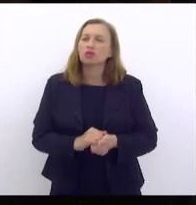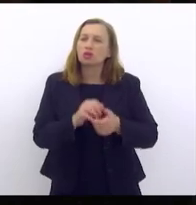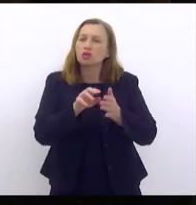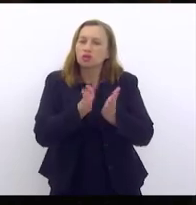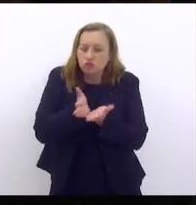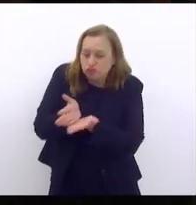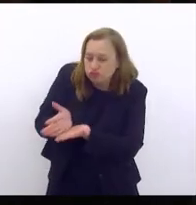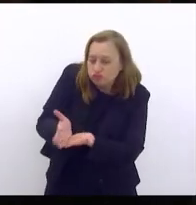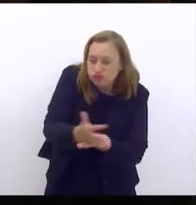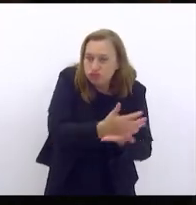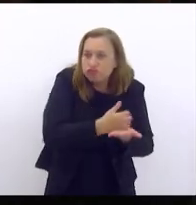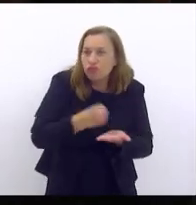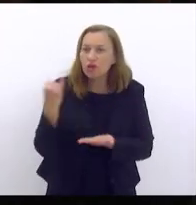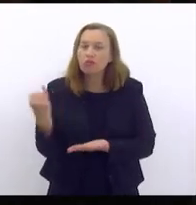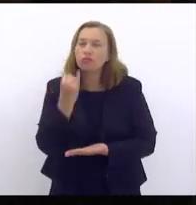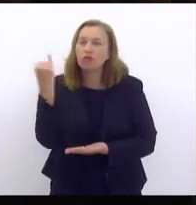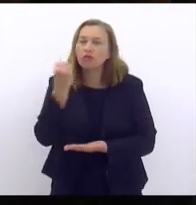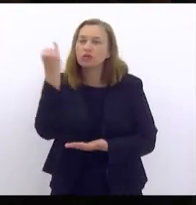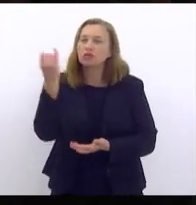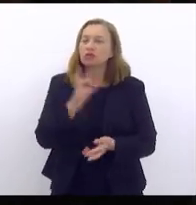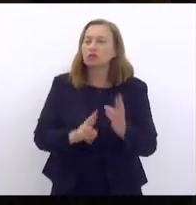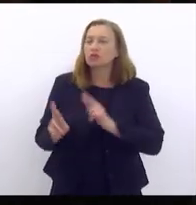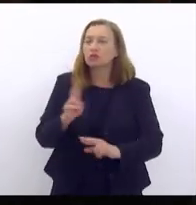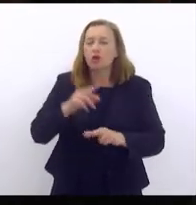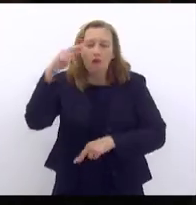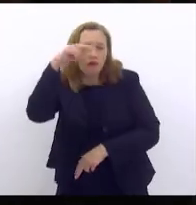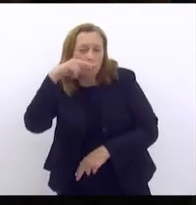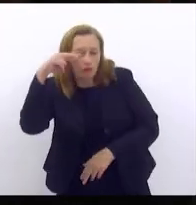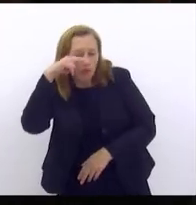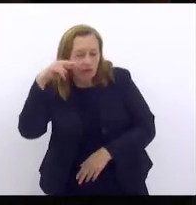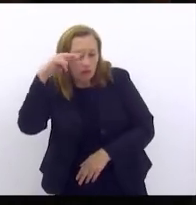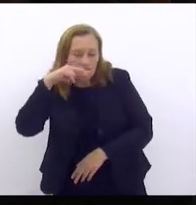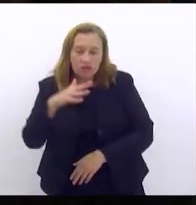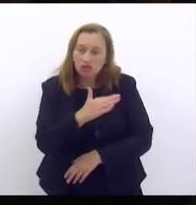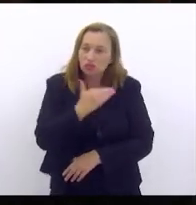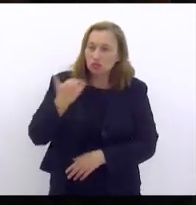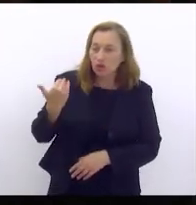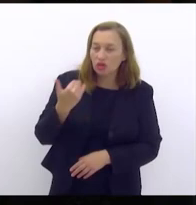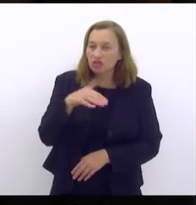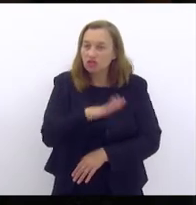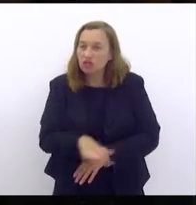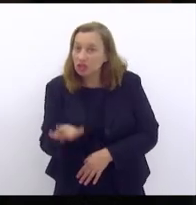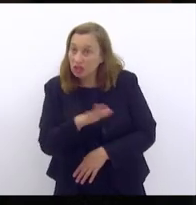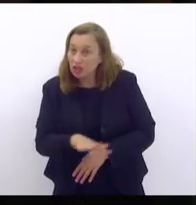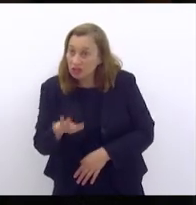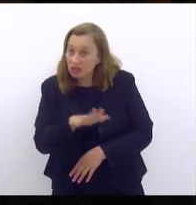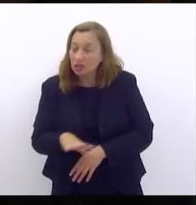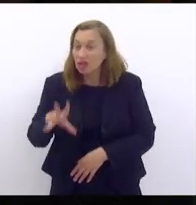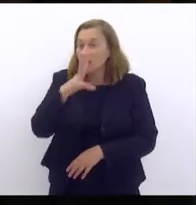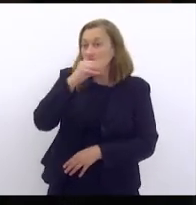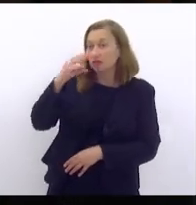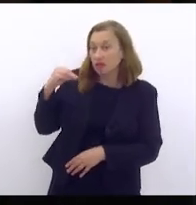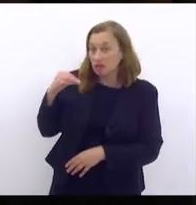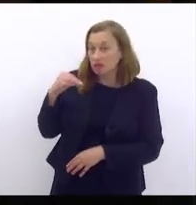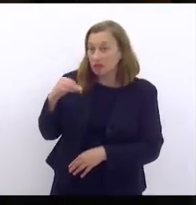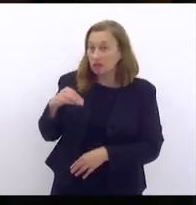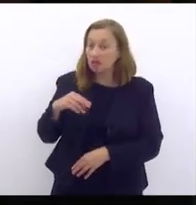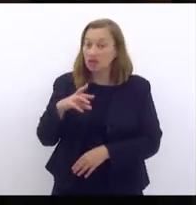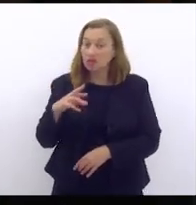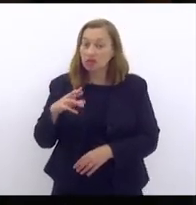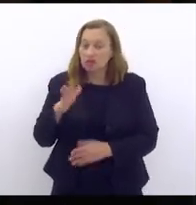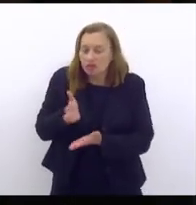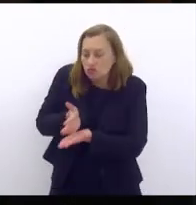levantamento importante com relação às investigações de casos de assassinatos de crianças e adolescentes, e esse